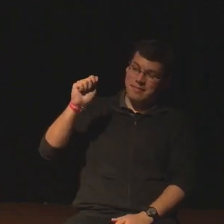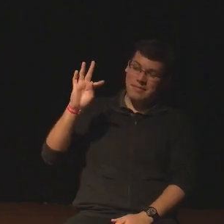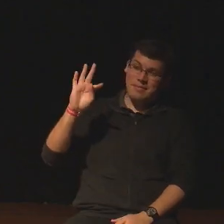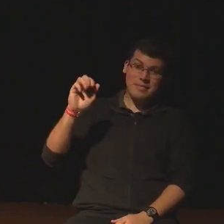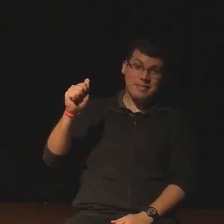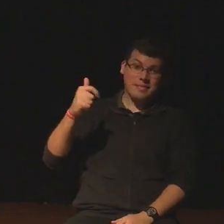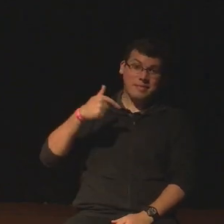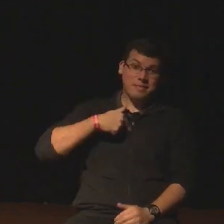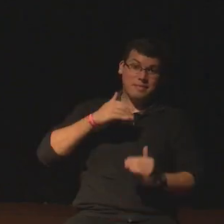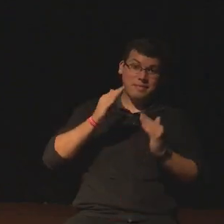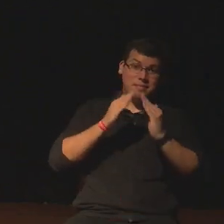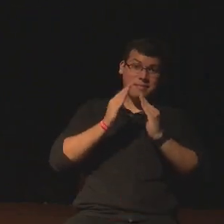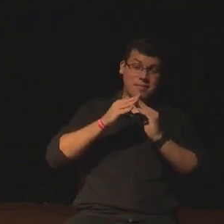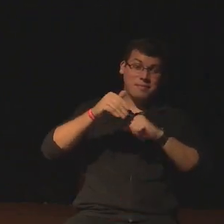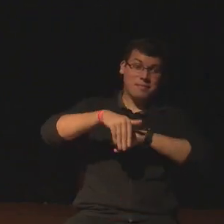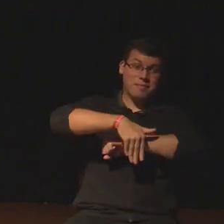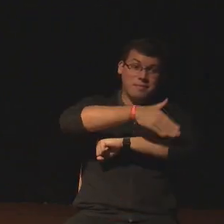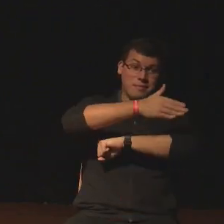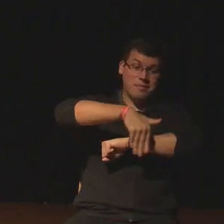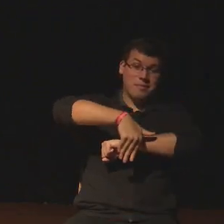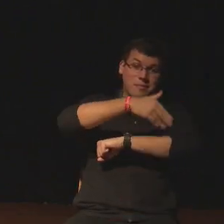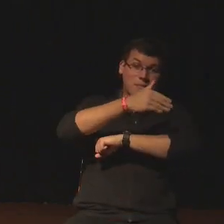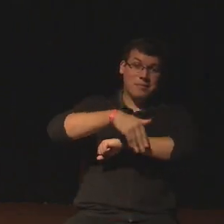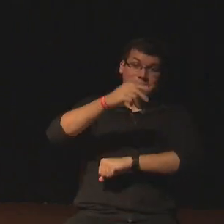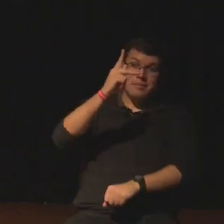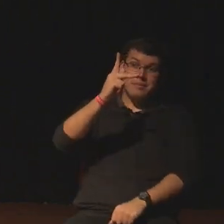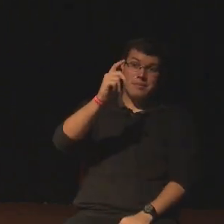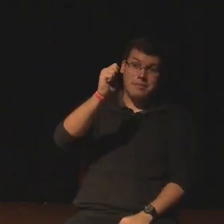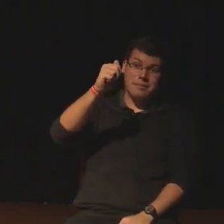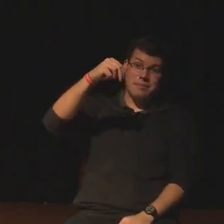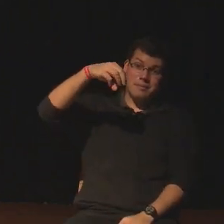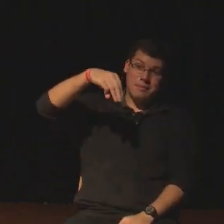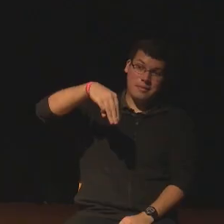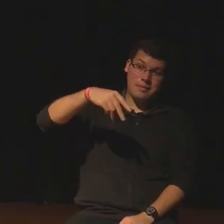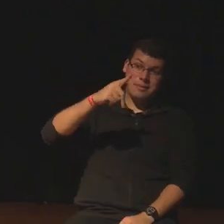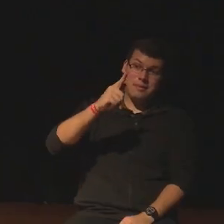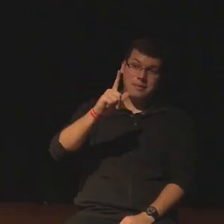Eu moro na Rua Pamplona, né? Aqui desse lado do MASP.